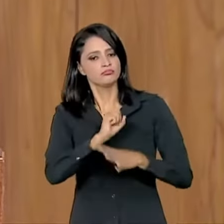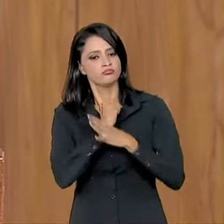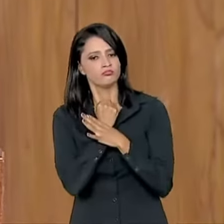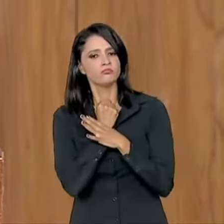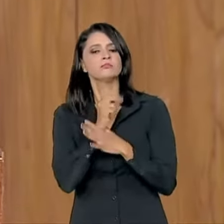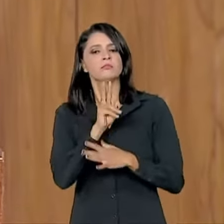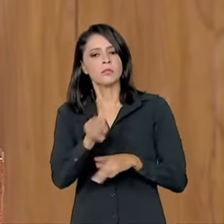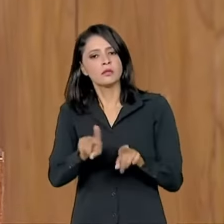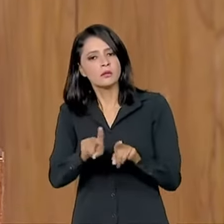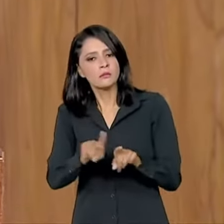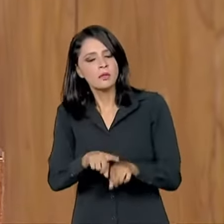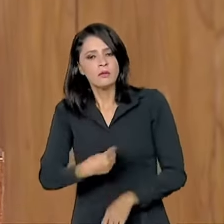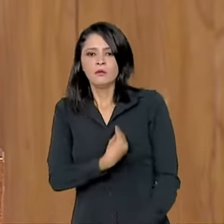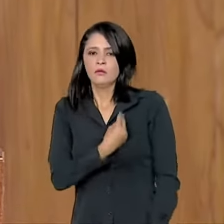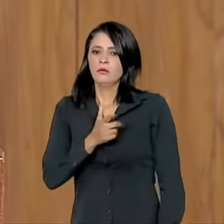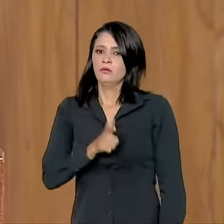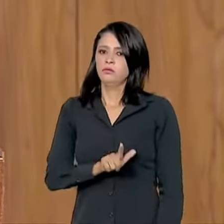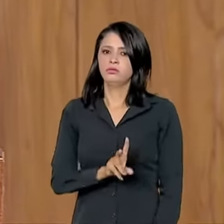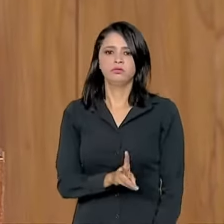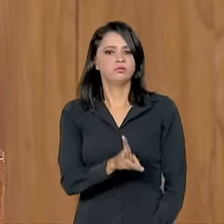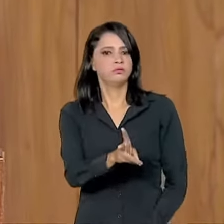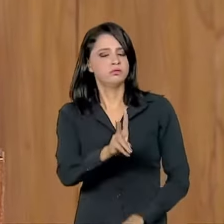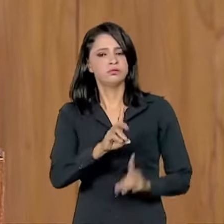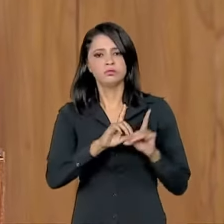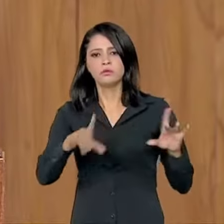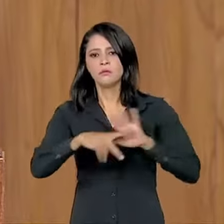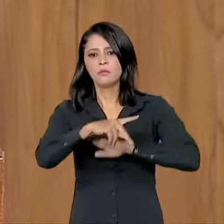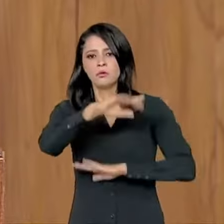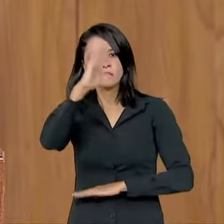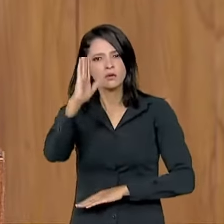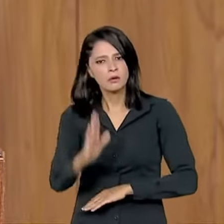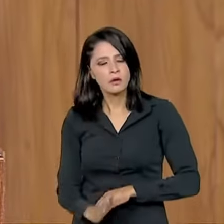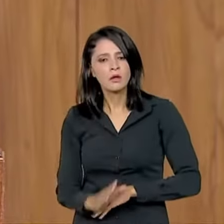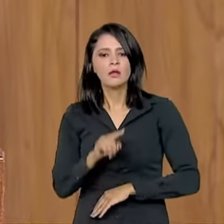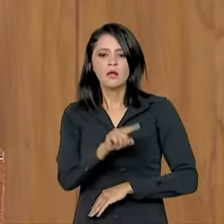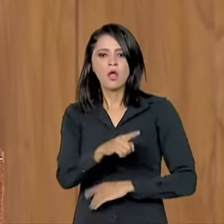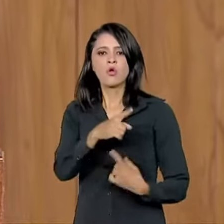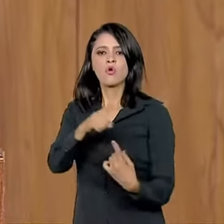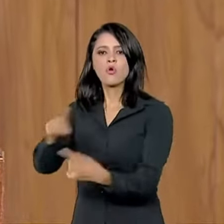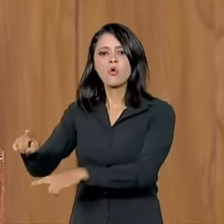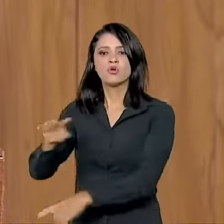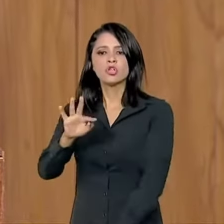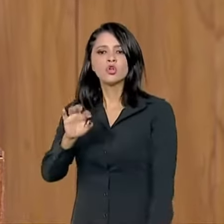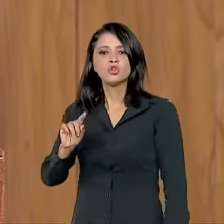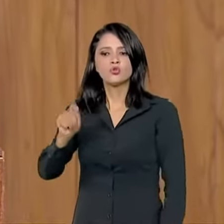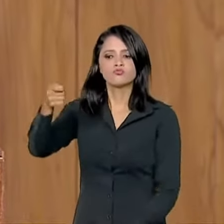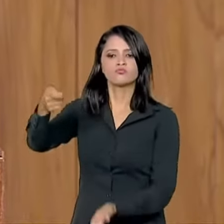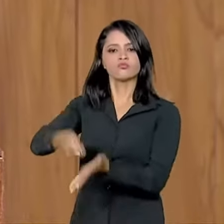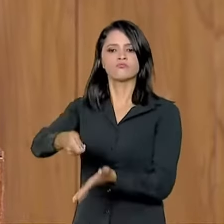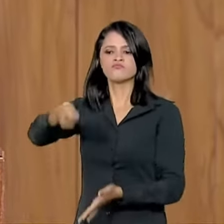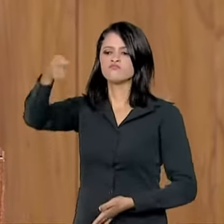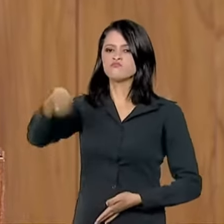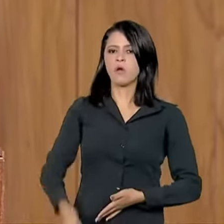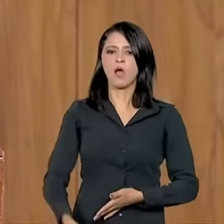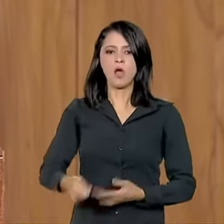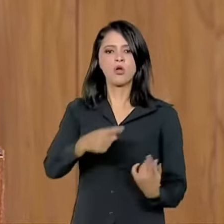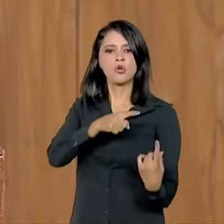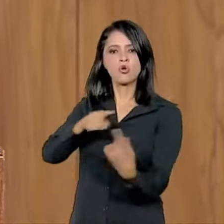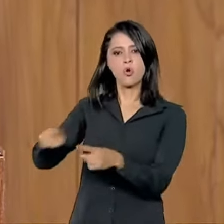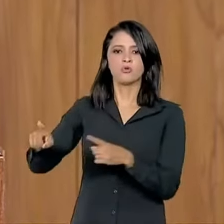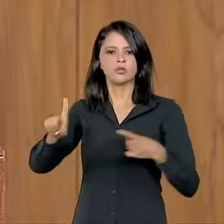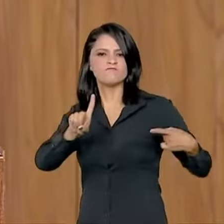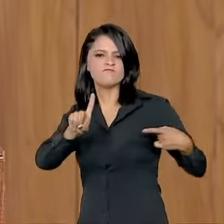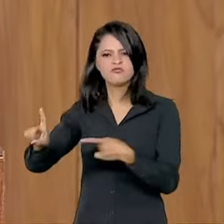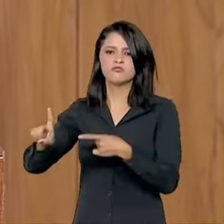garantir a sobrevivência da democracia nesse país contra o totalitarismo, autoritarismo, contra a